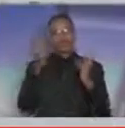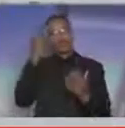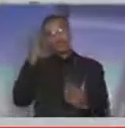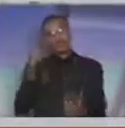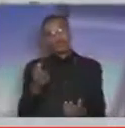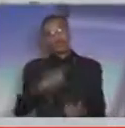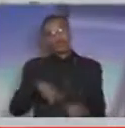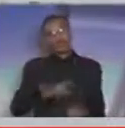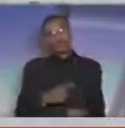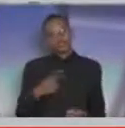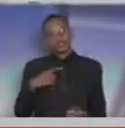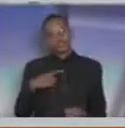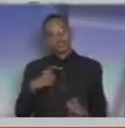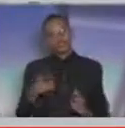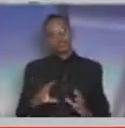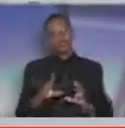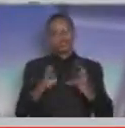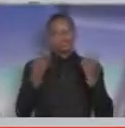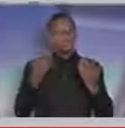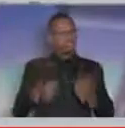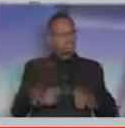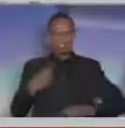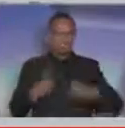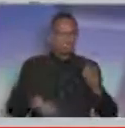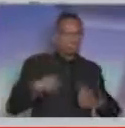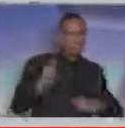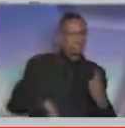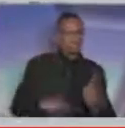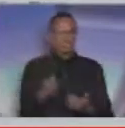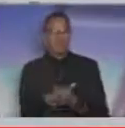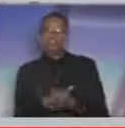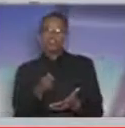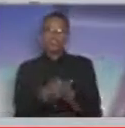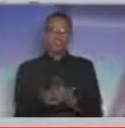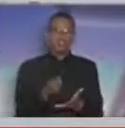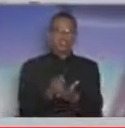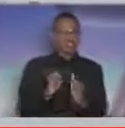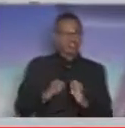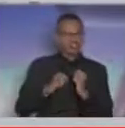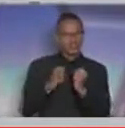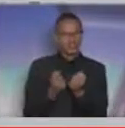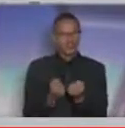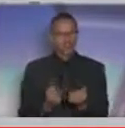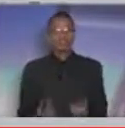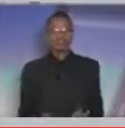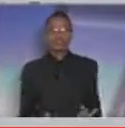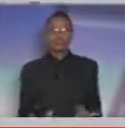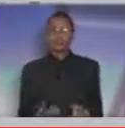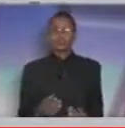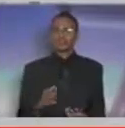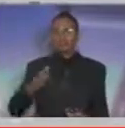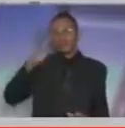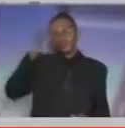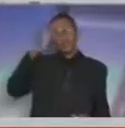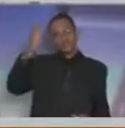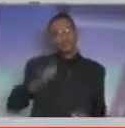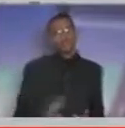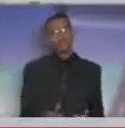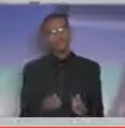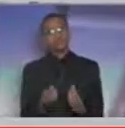para nós é uma comemoração é um dia de debate de luta de resistência e sobretudo para que